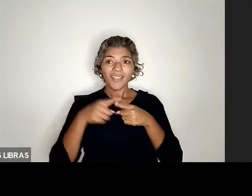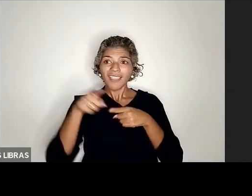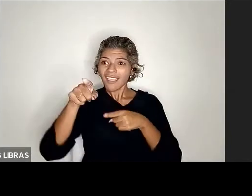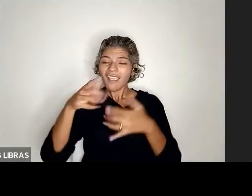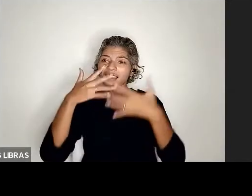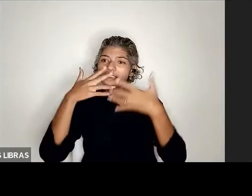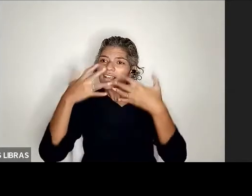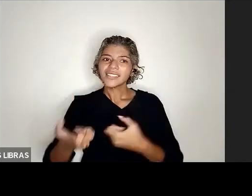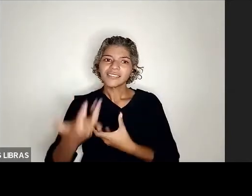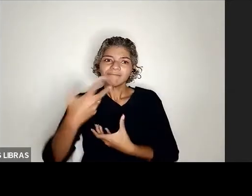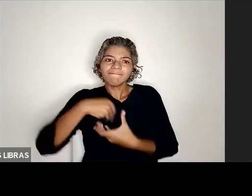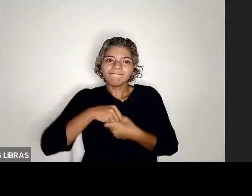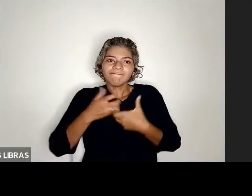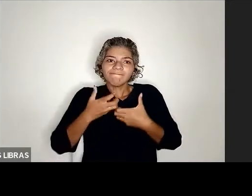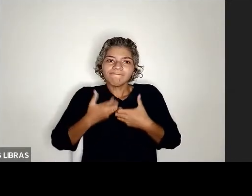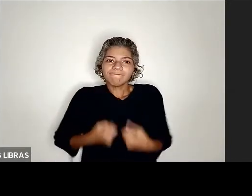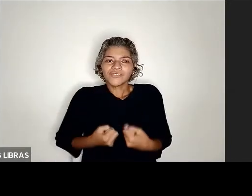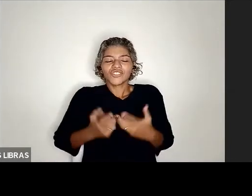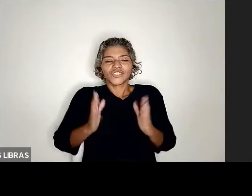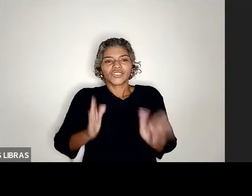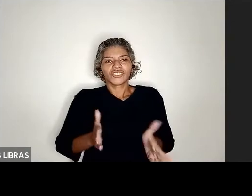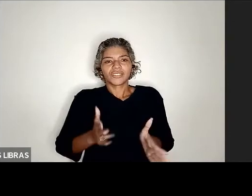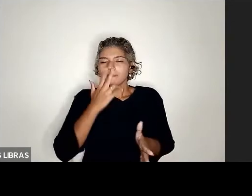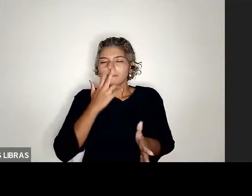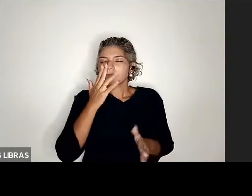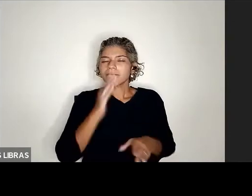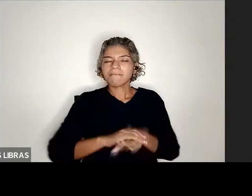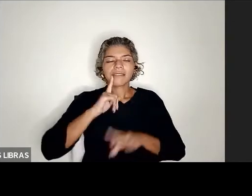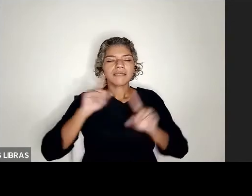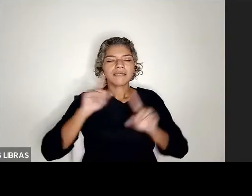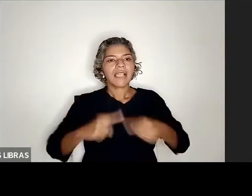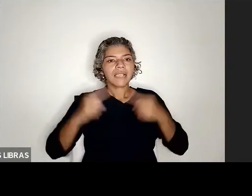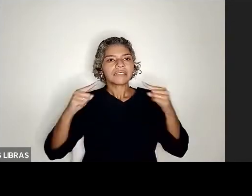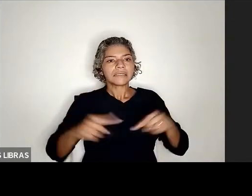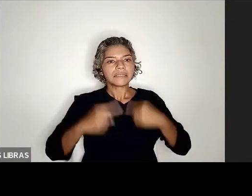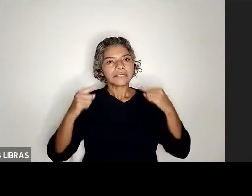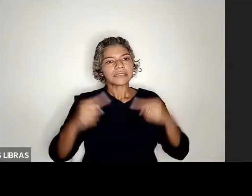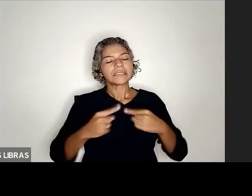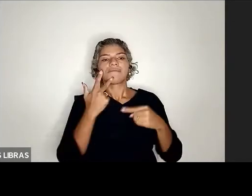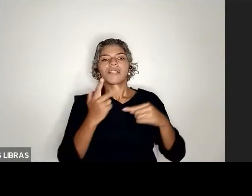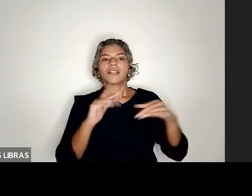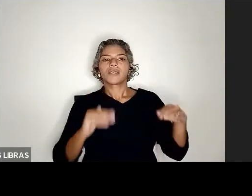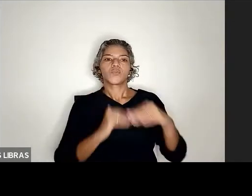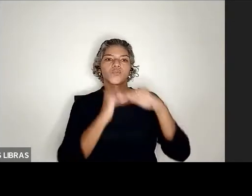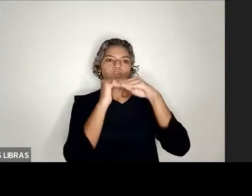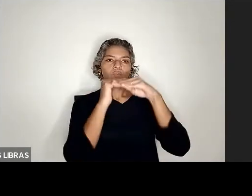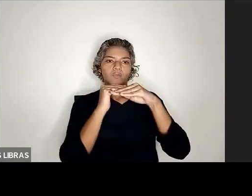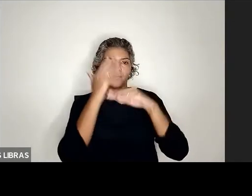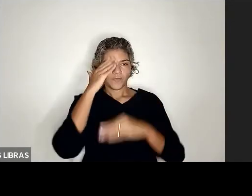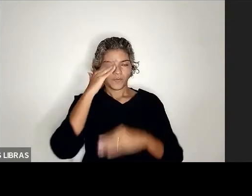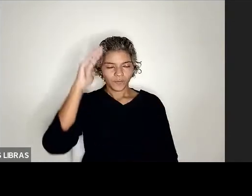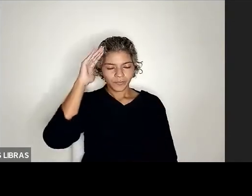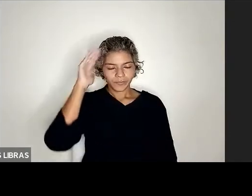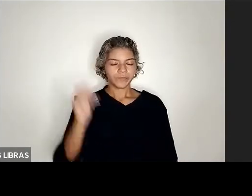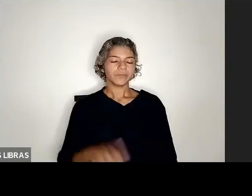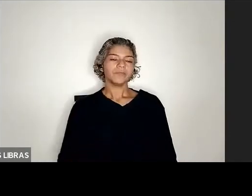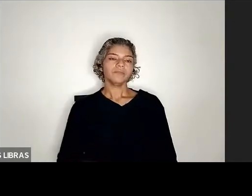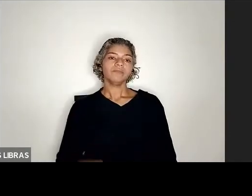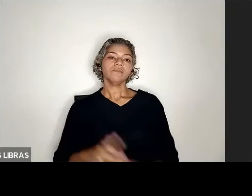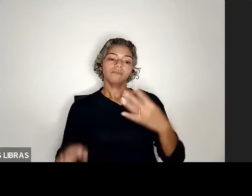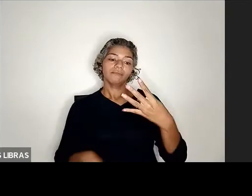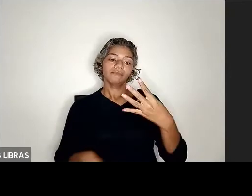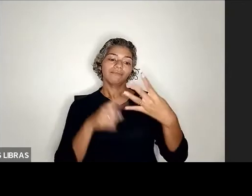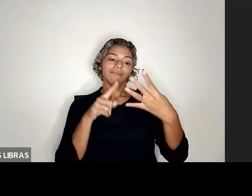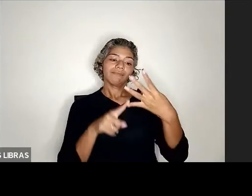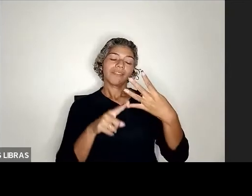colegas. Eu acho que isso é um desafio enorme quando a gente fala em igualdade na academia. O outro é o compromisso intergeracional, e aí eu já vou